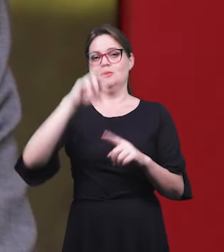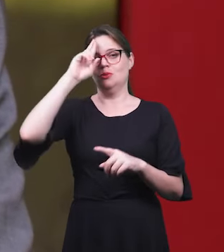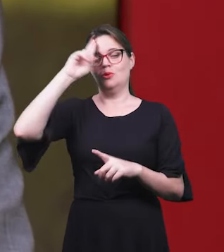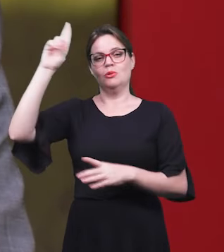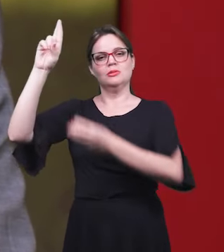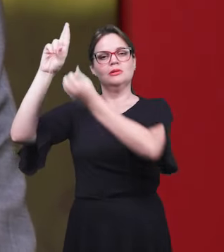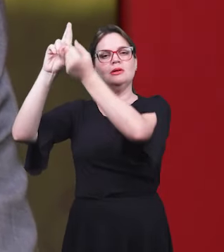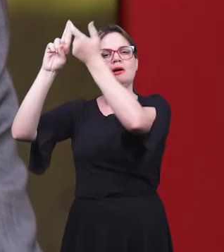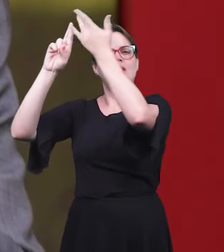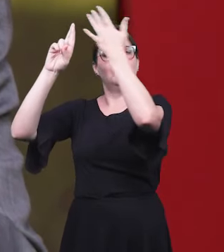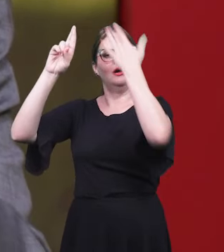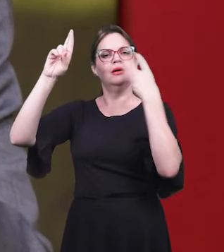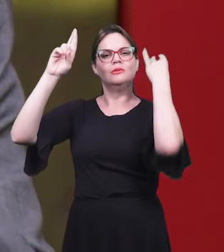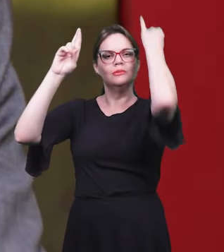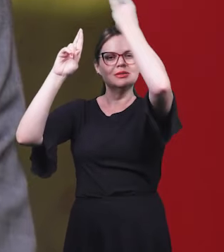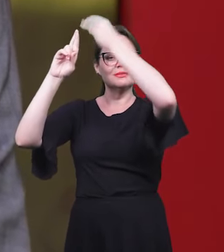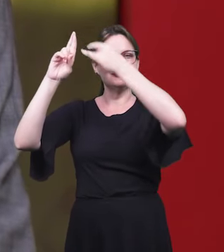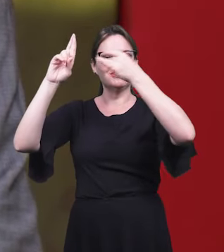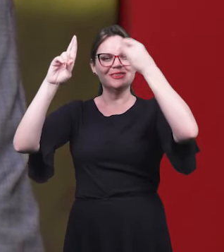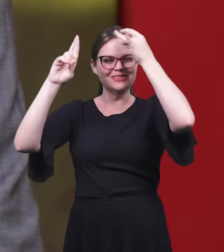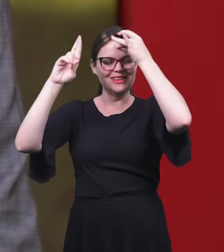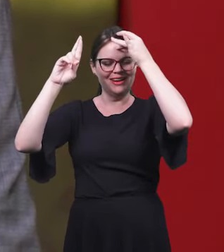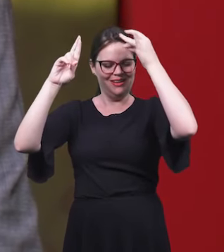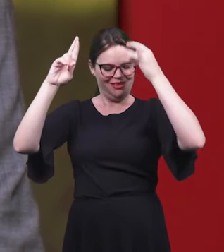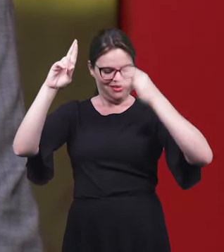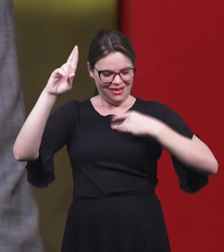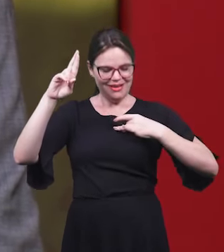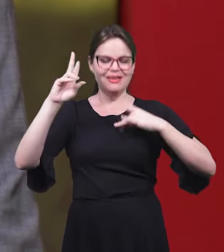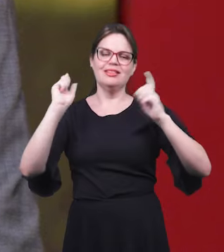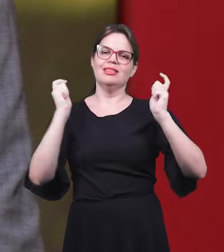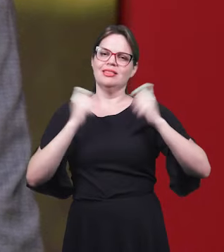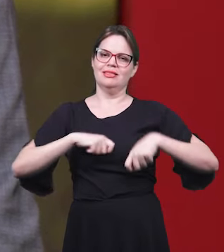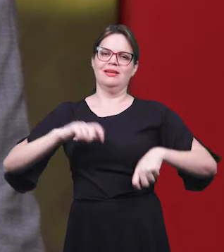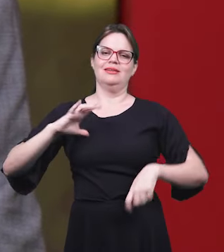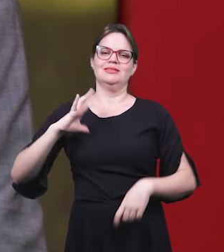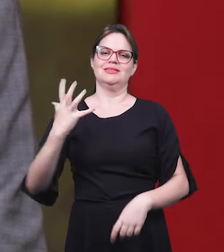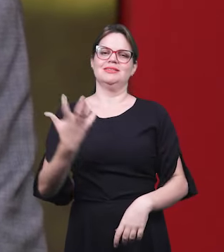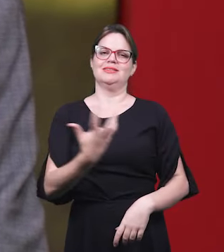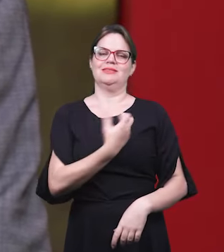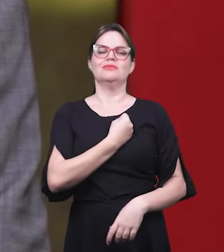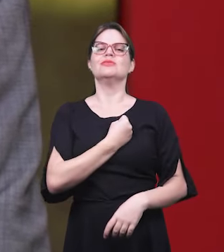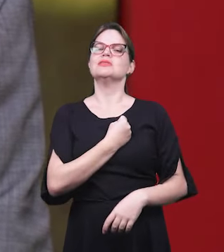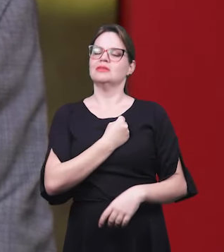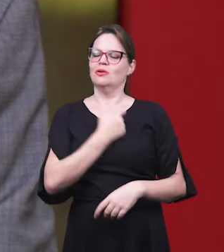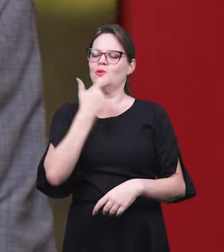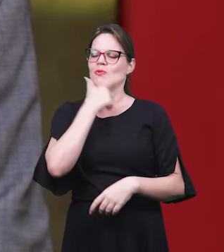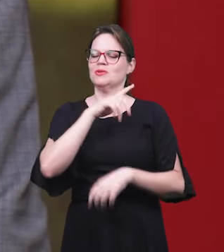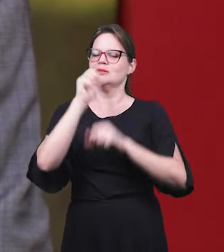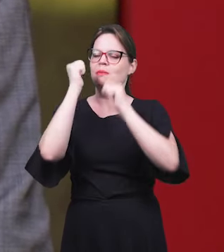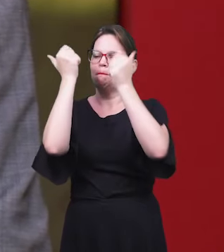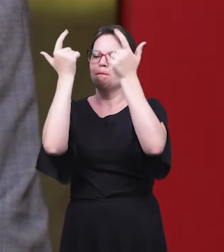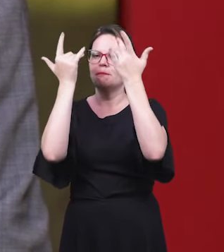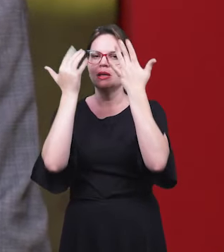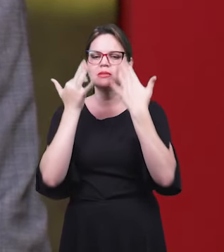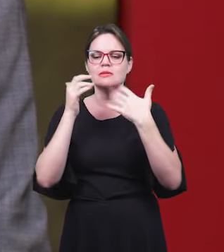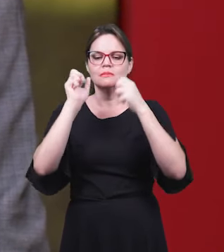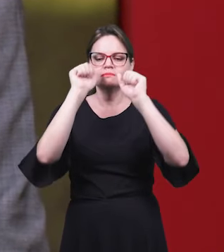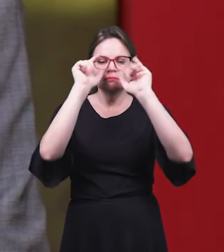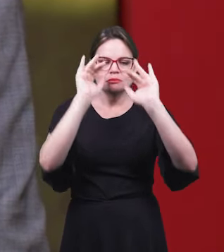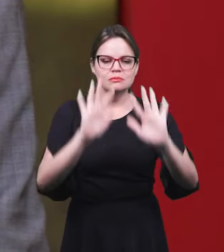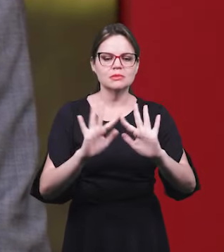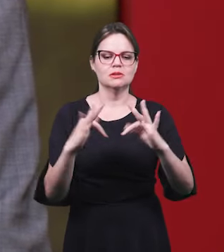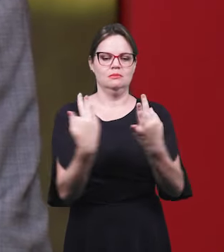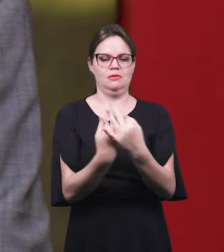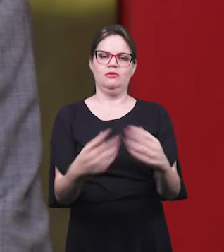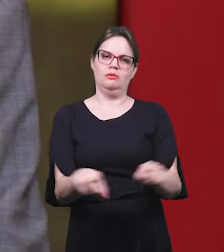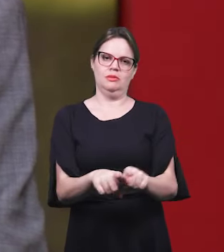seu Espírito Santo e a salvação em Cristo Jesus para nós termos esta bênção e a nossa família estar debaixo